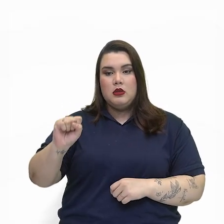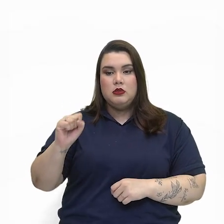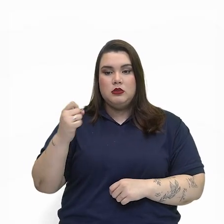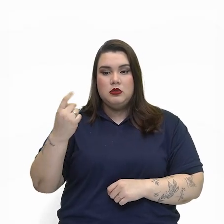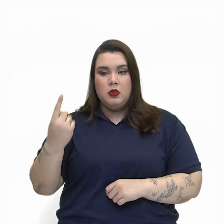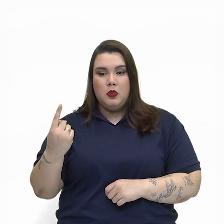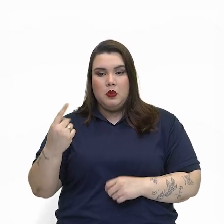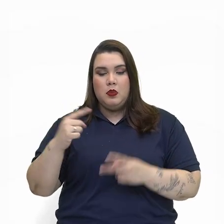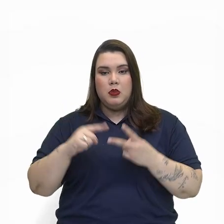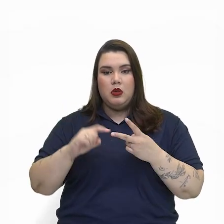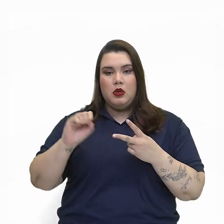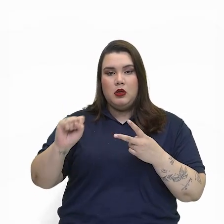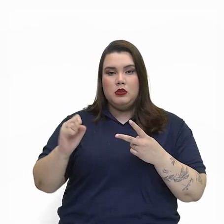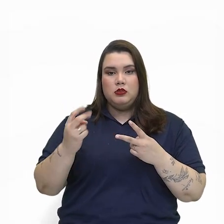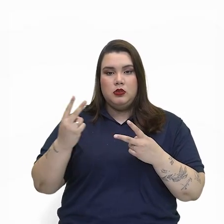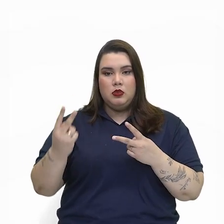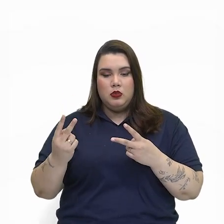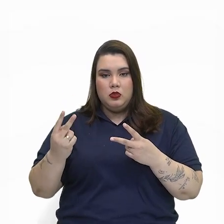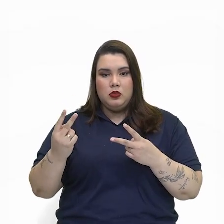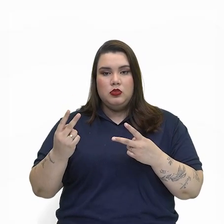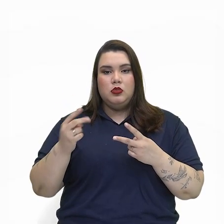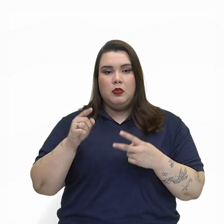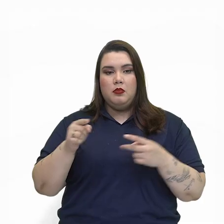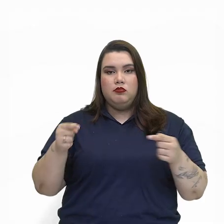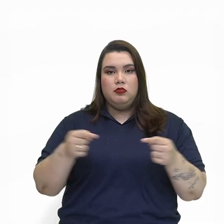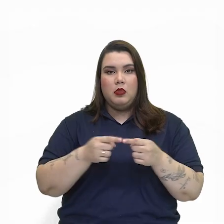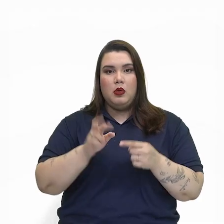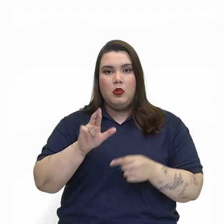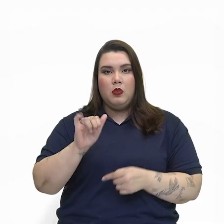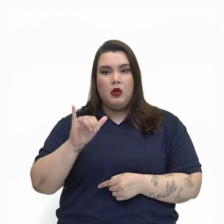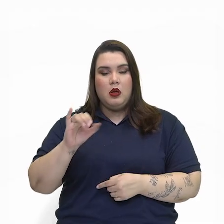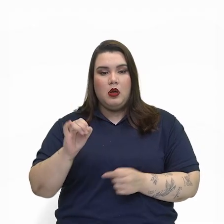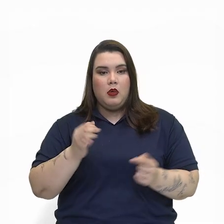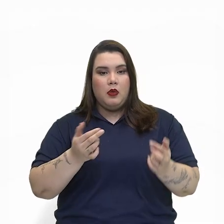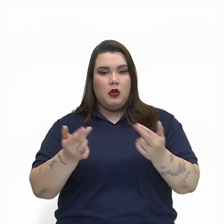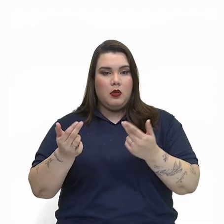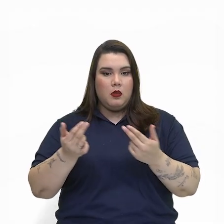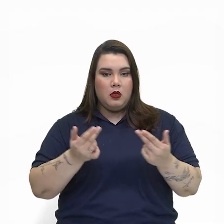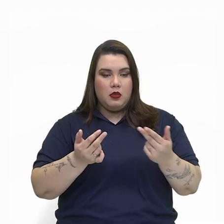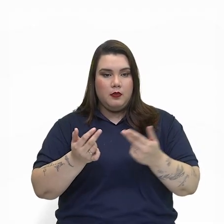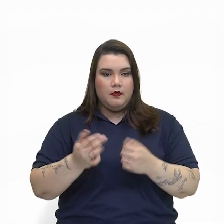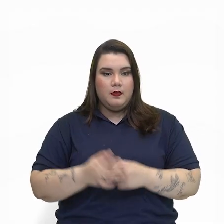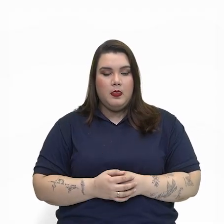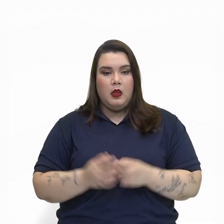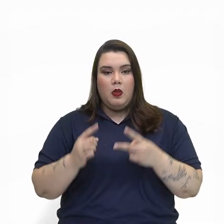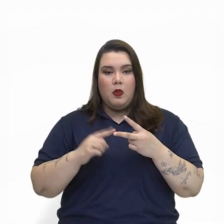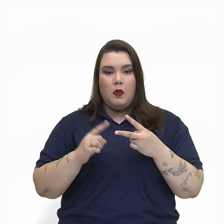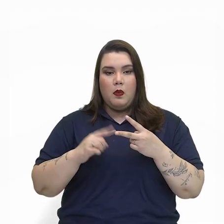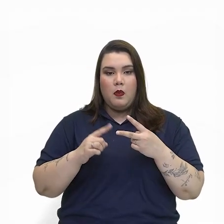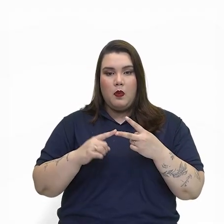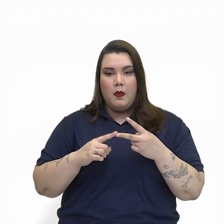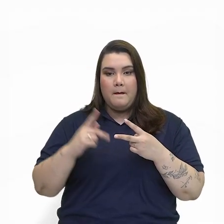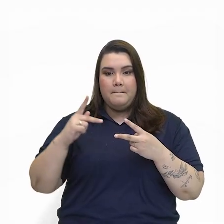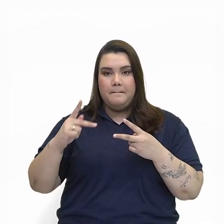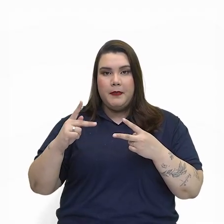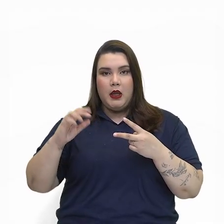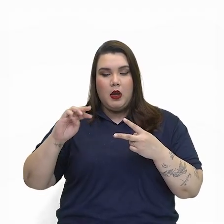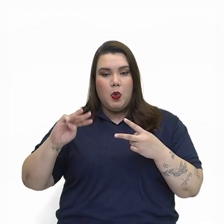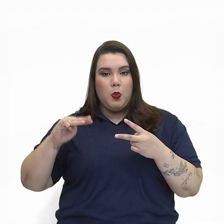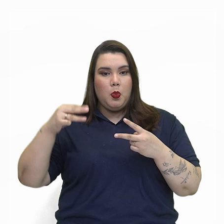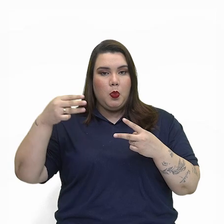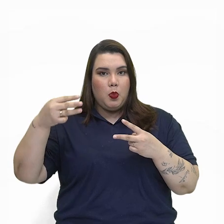varrida pelo raio da trajetória, são iguais. O período da órbita é proporcional a P elevado ao